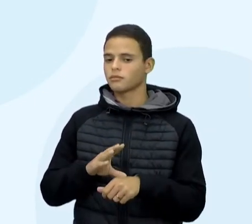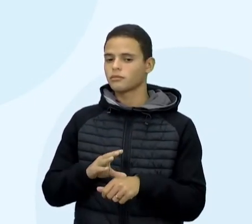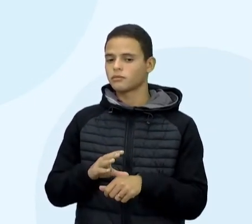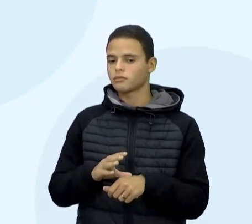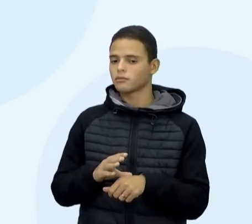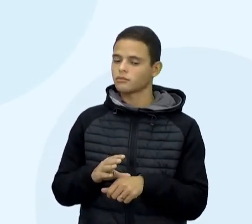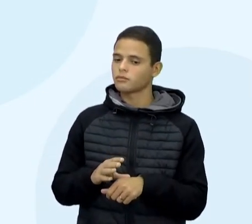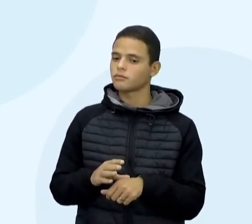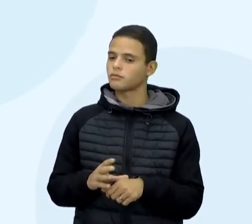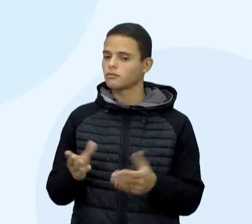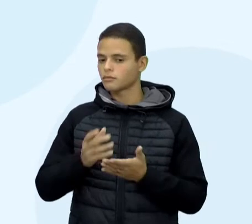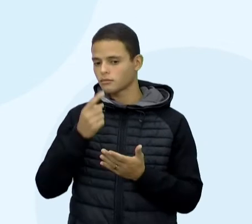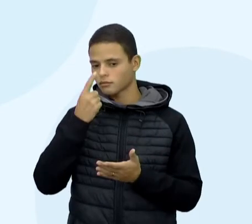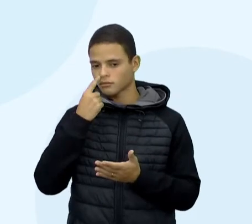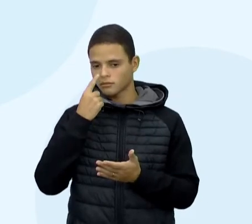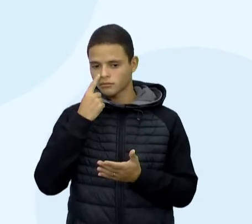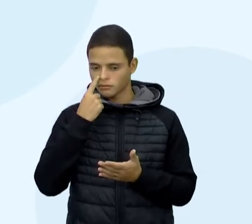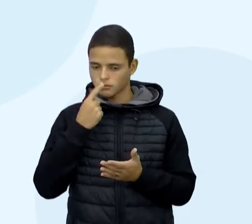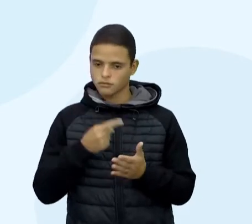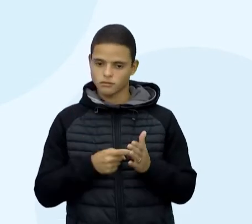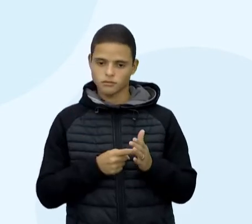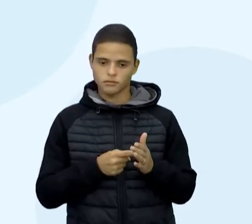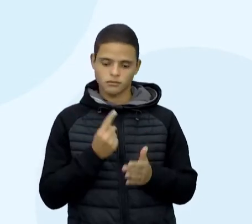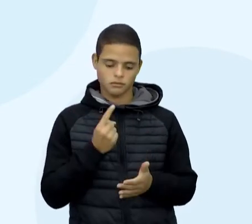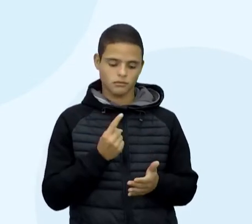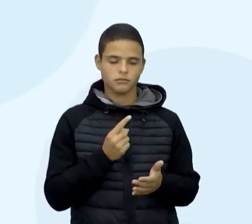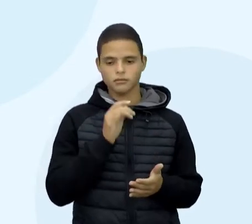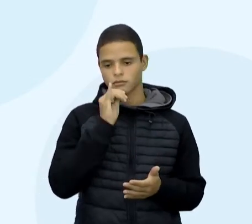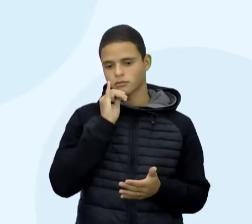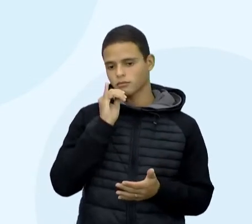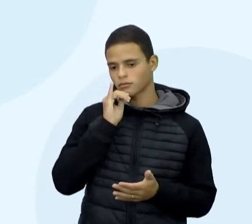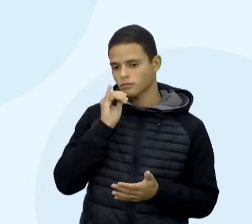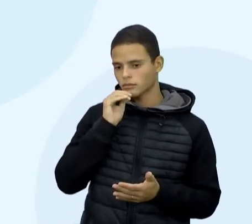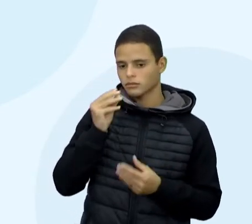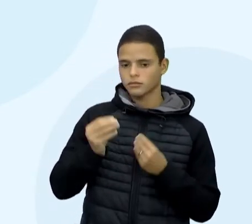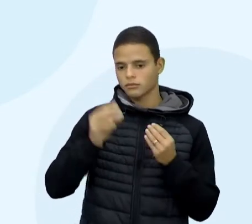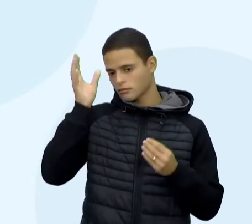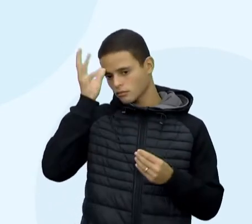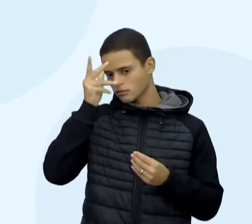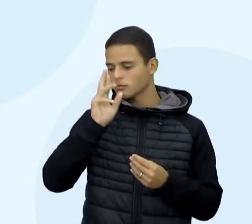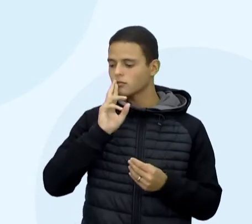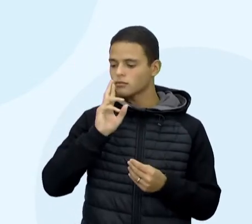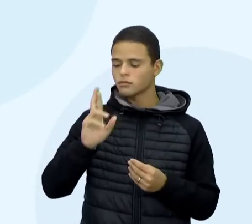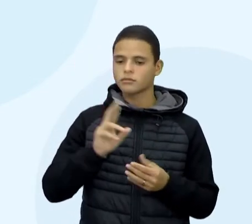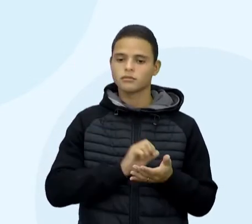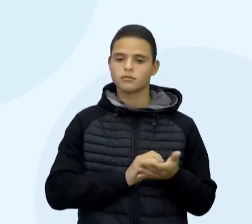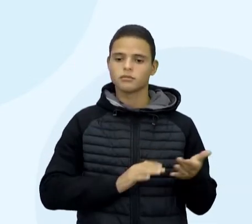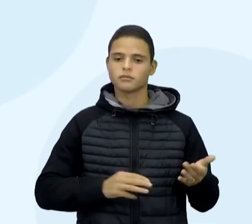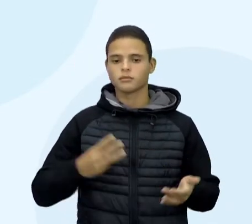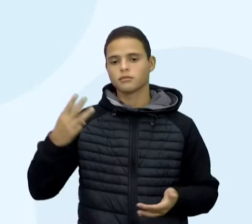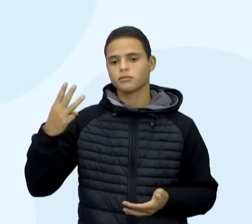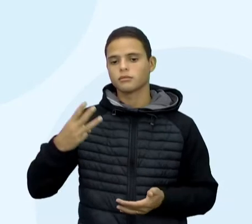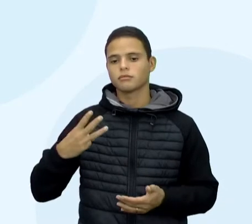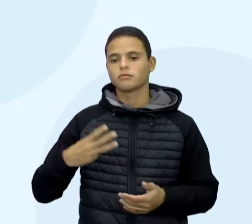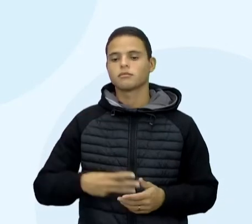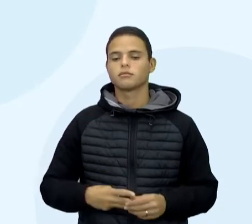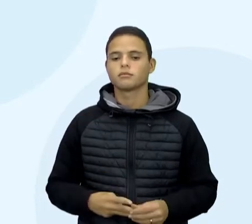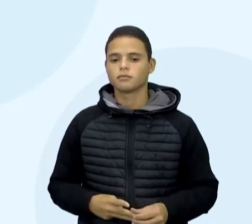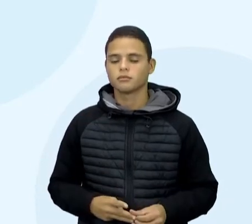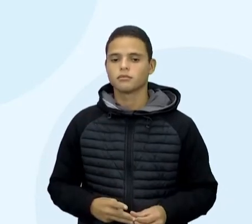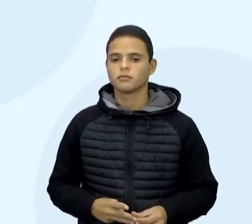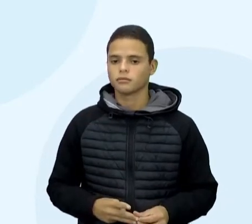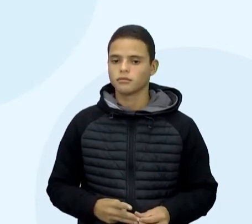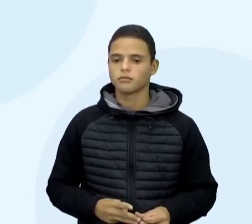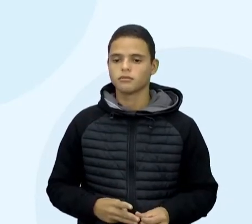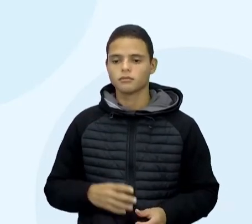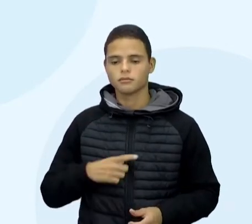Dica! Agora vamos ver aí a primeira parte de um exemplo de como responder à atividade 3. Então,